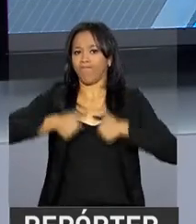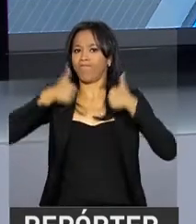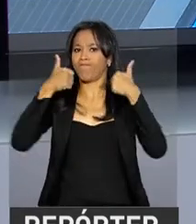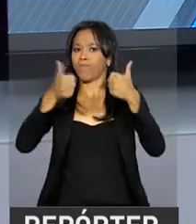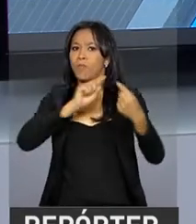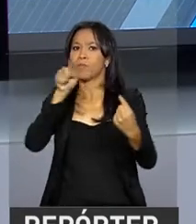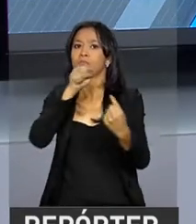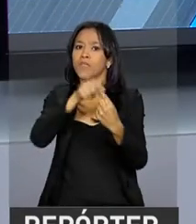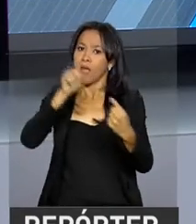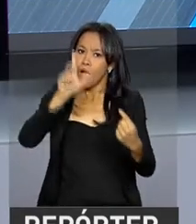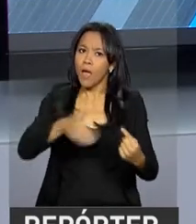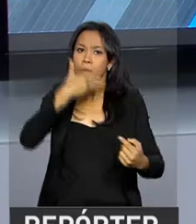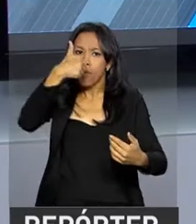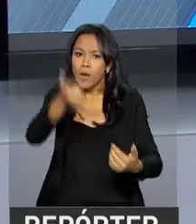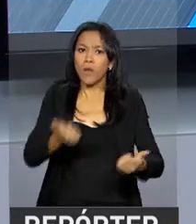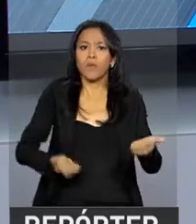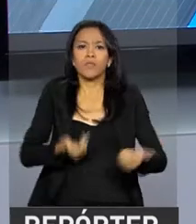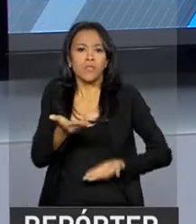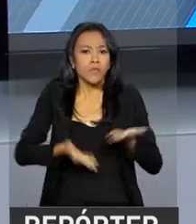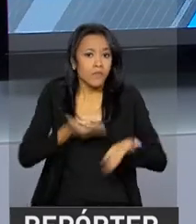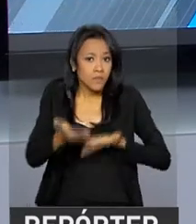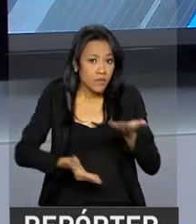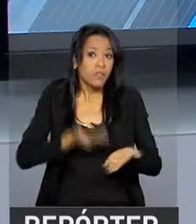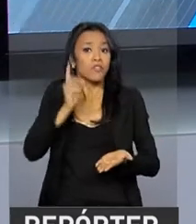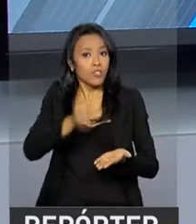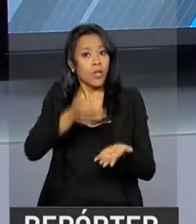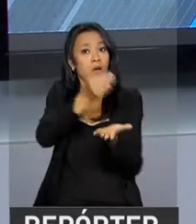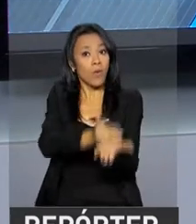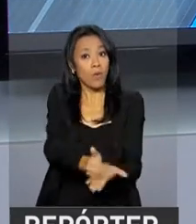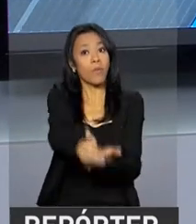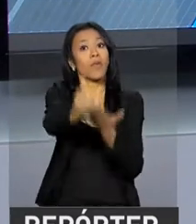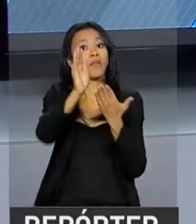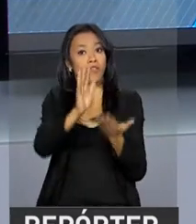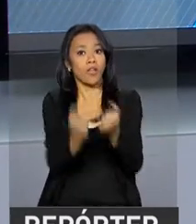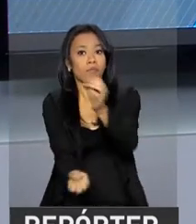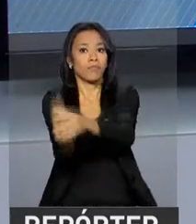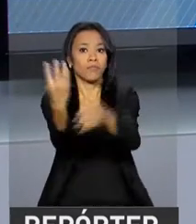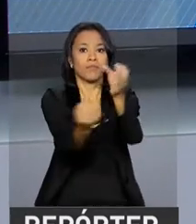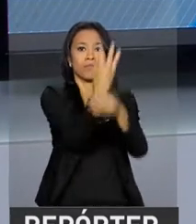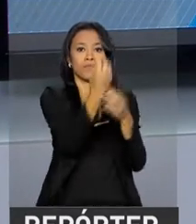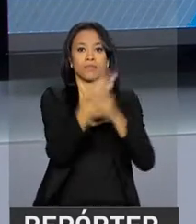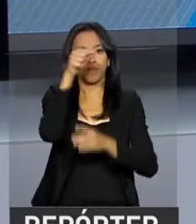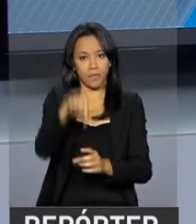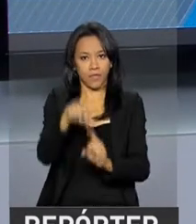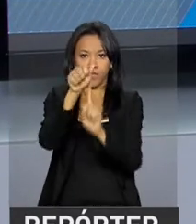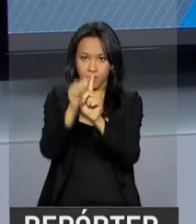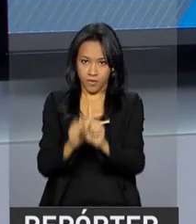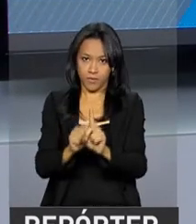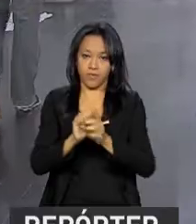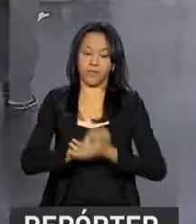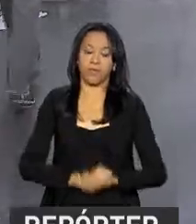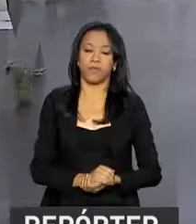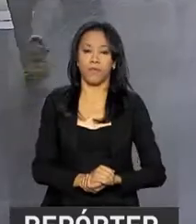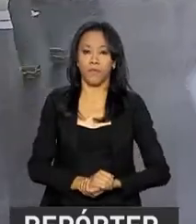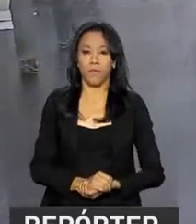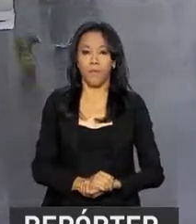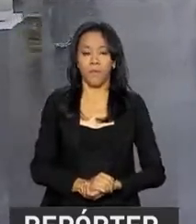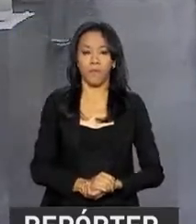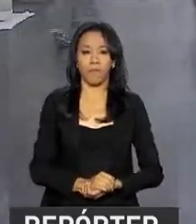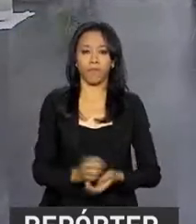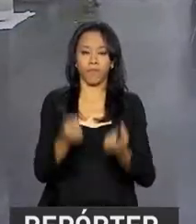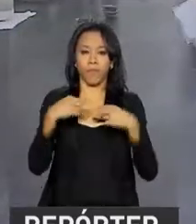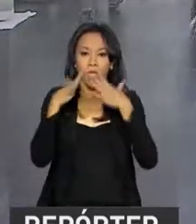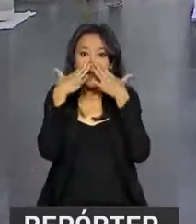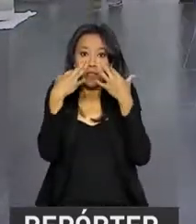melhorar a prestação de serviço com ações que já começam a ser implementadas neste mês a